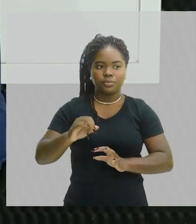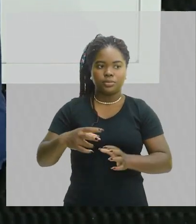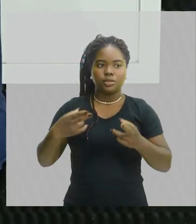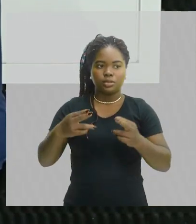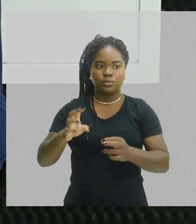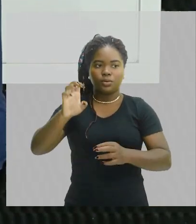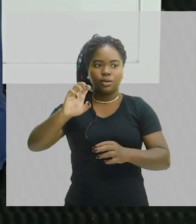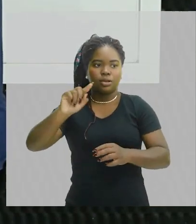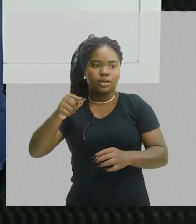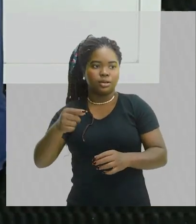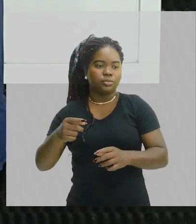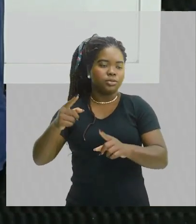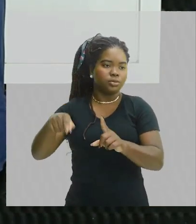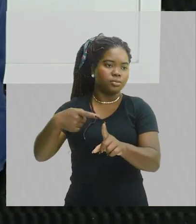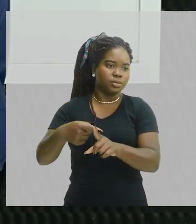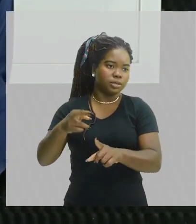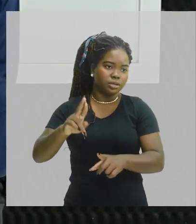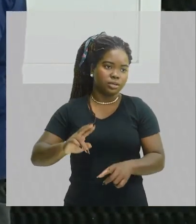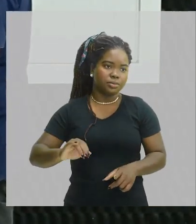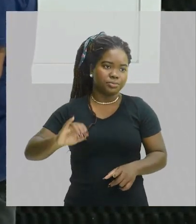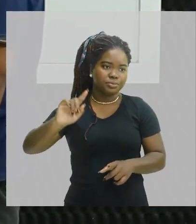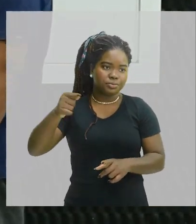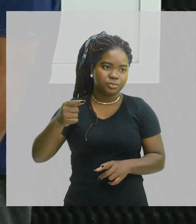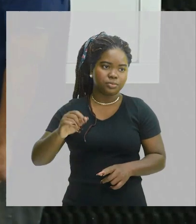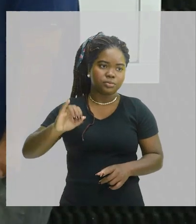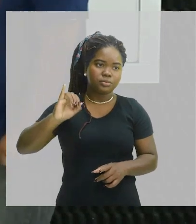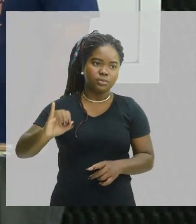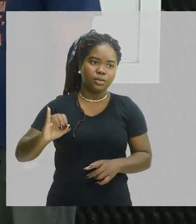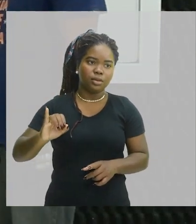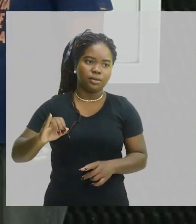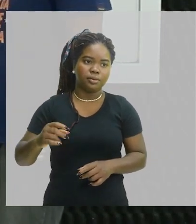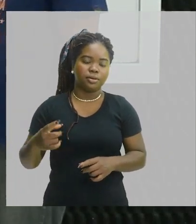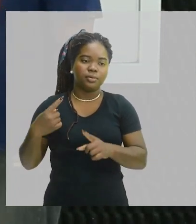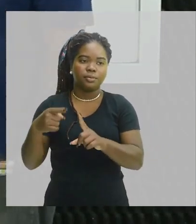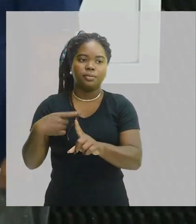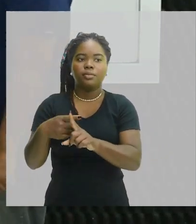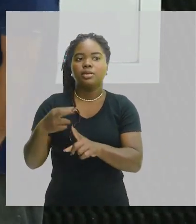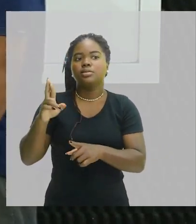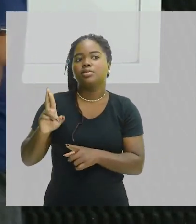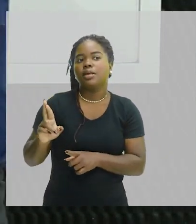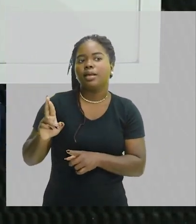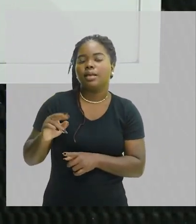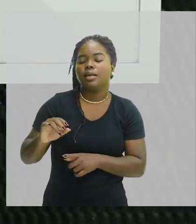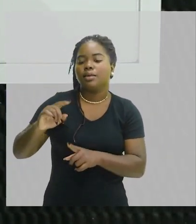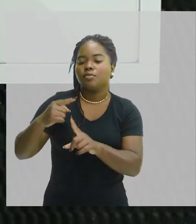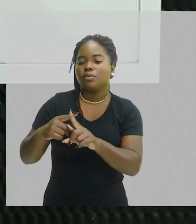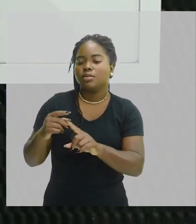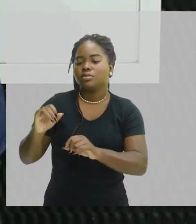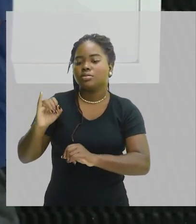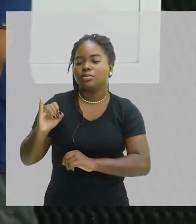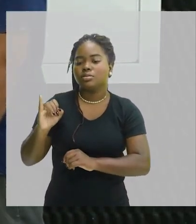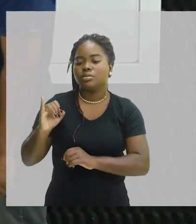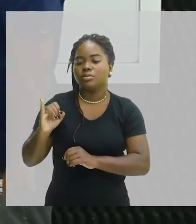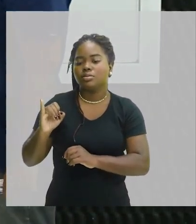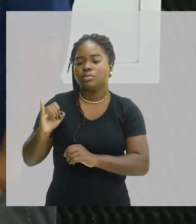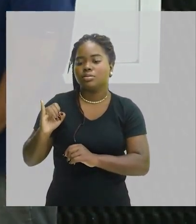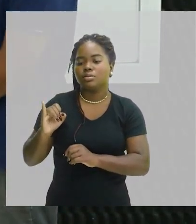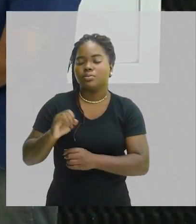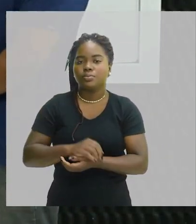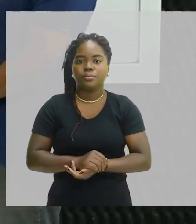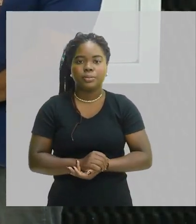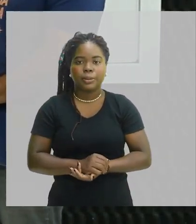lei, ó, que é resistência vezes a corrente. Quem vai estar em comum vai ser